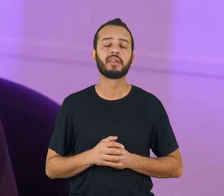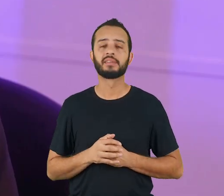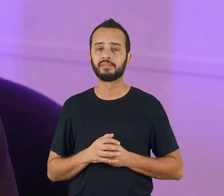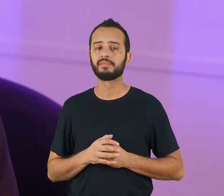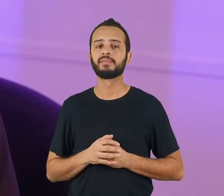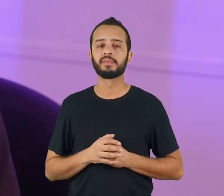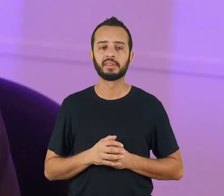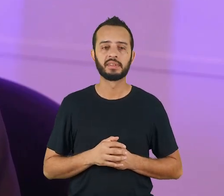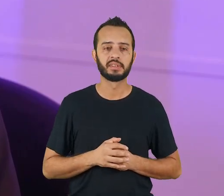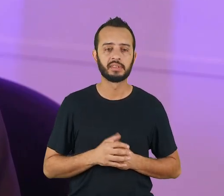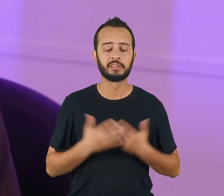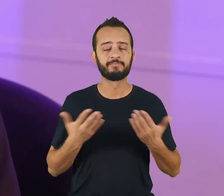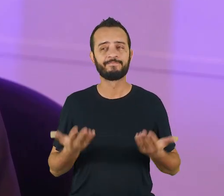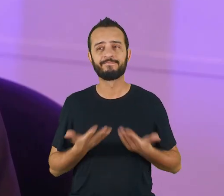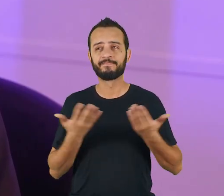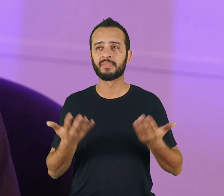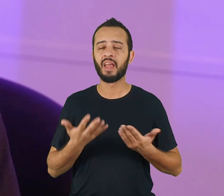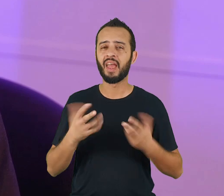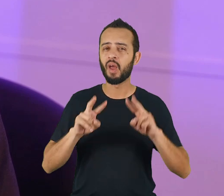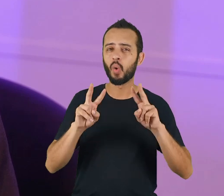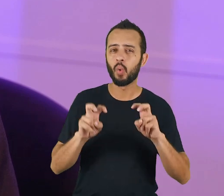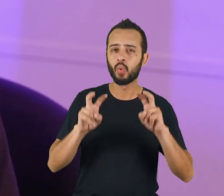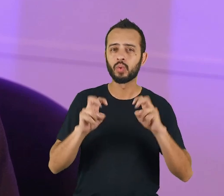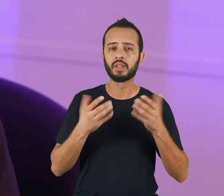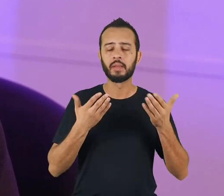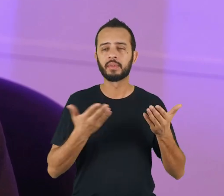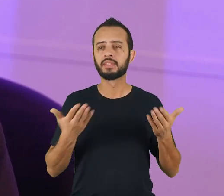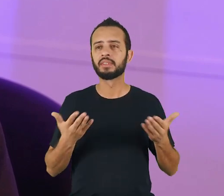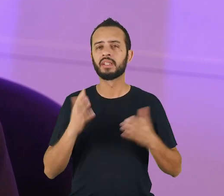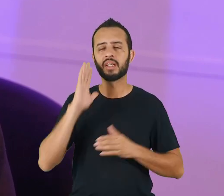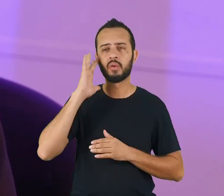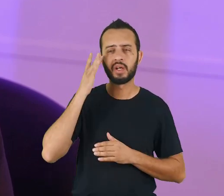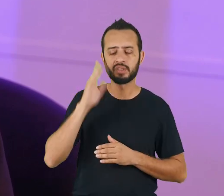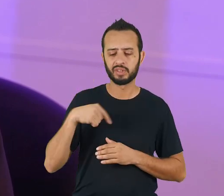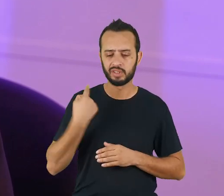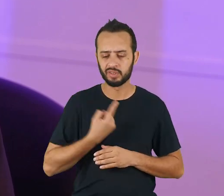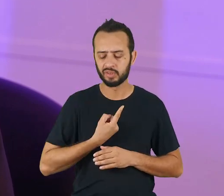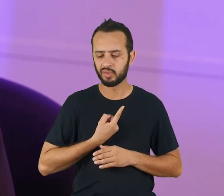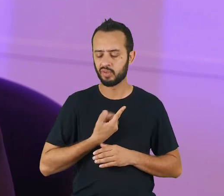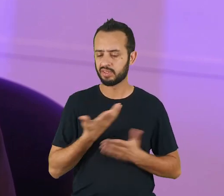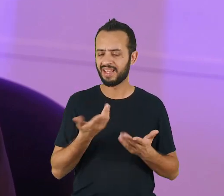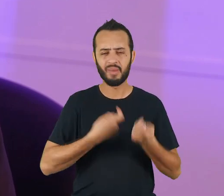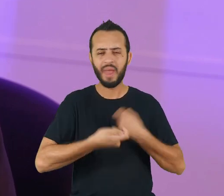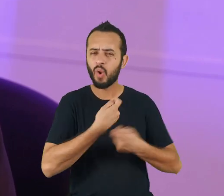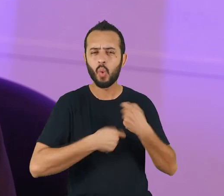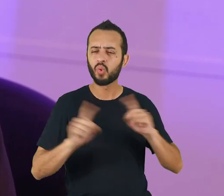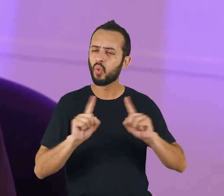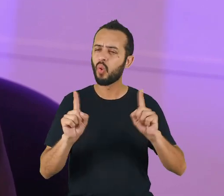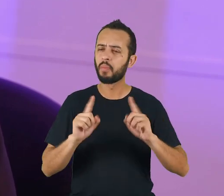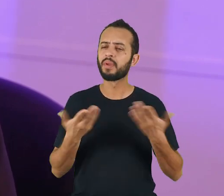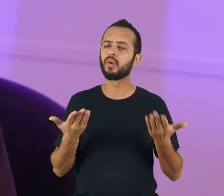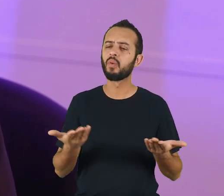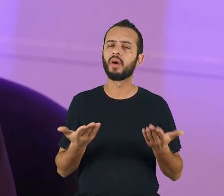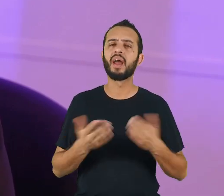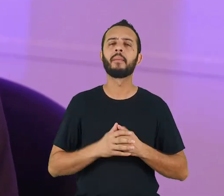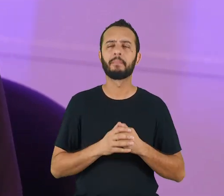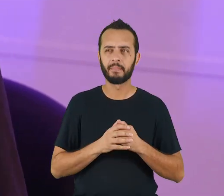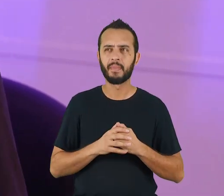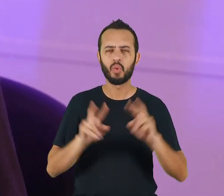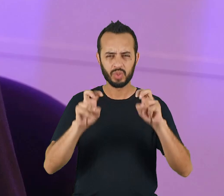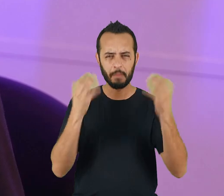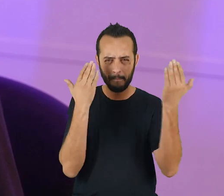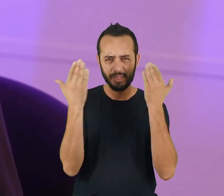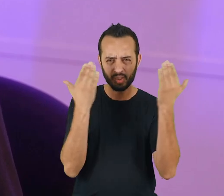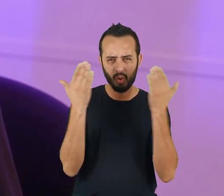de e até uma questão de de de eu acho que nem tanto Econômica sabe é é uma questão de